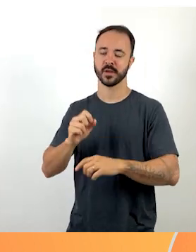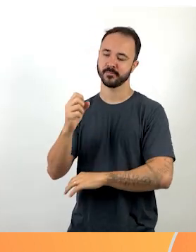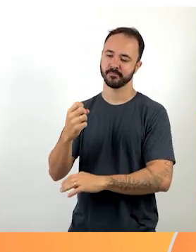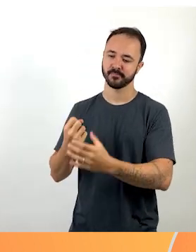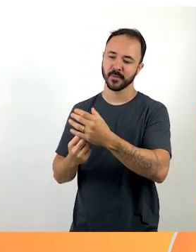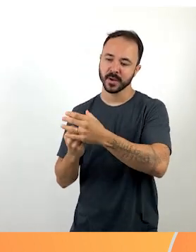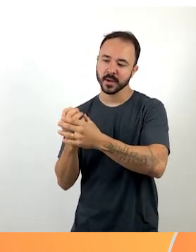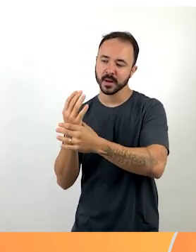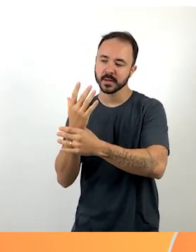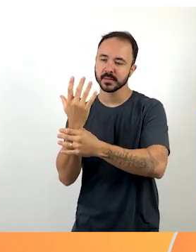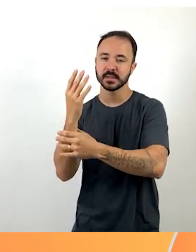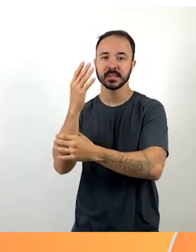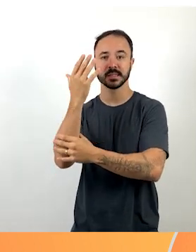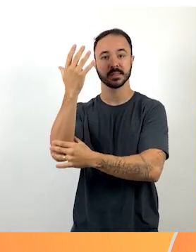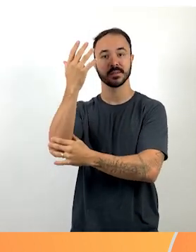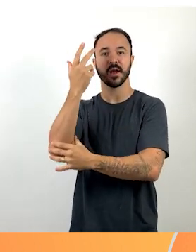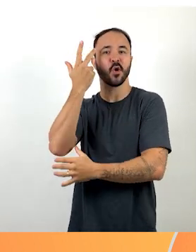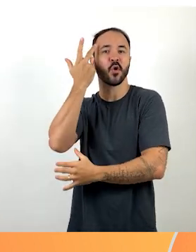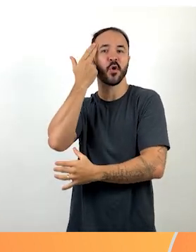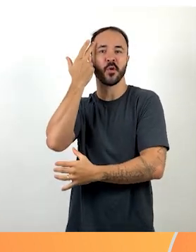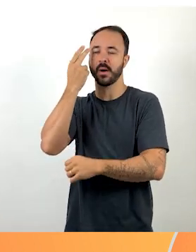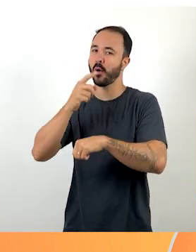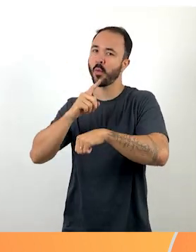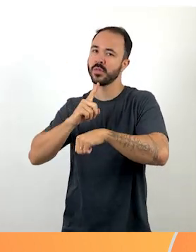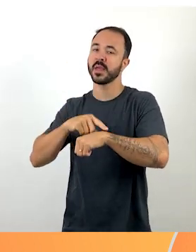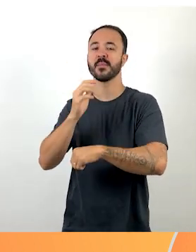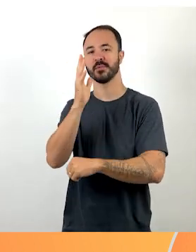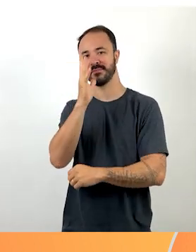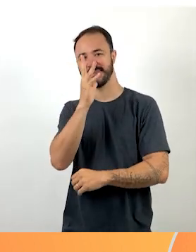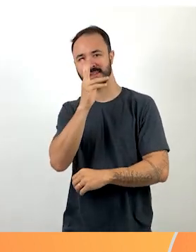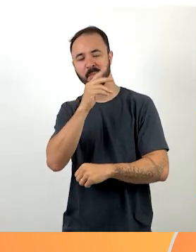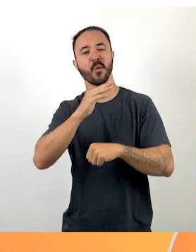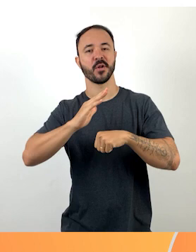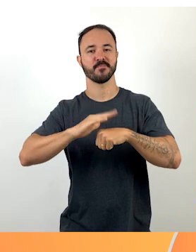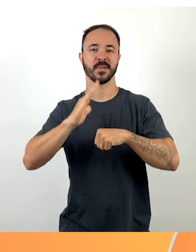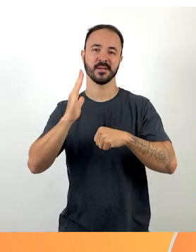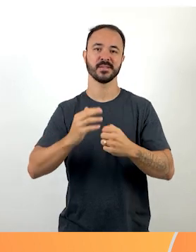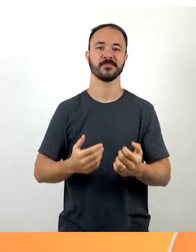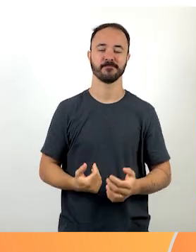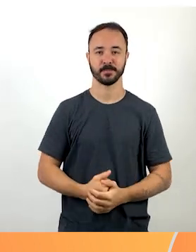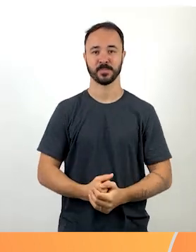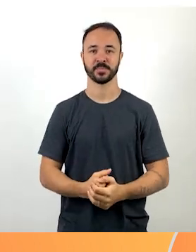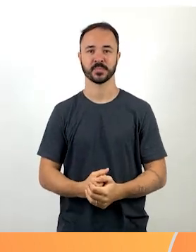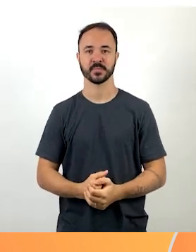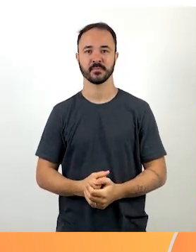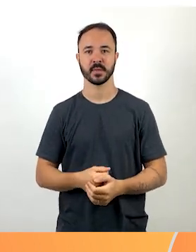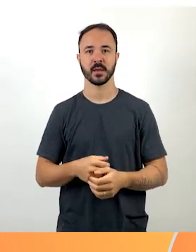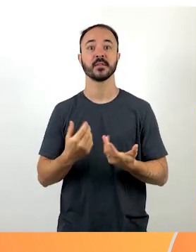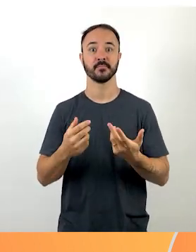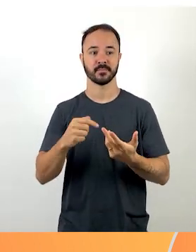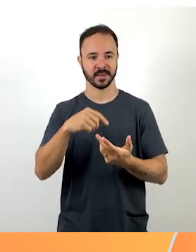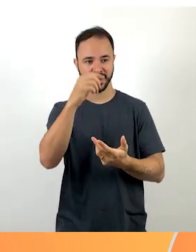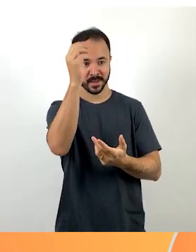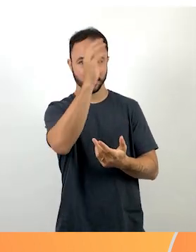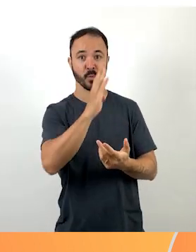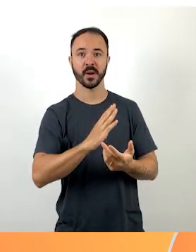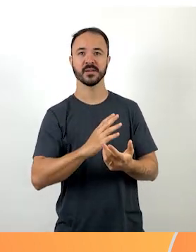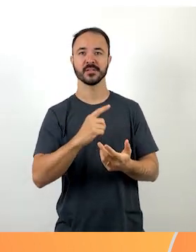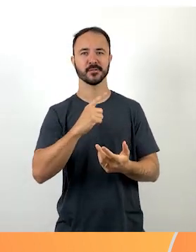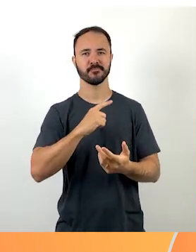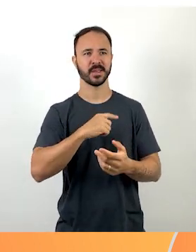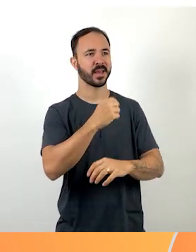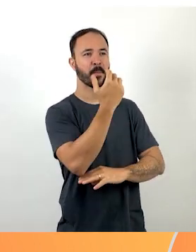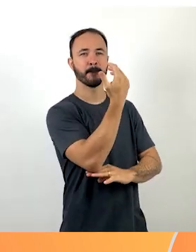colheita também depende de maior mão de obra, não só a produção, também como a colheita. Ainda assim, o Brasil se destaca por essa